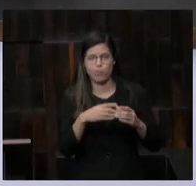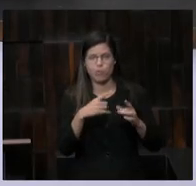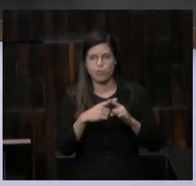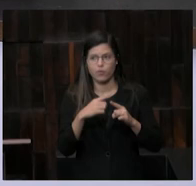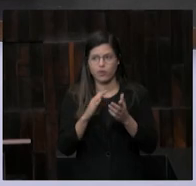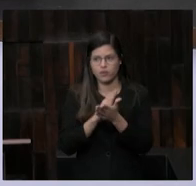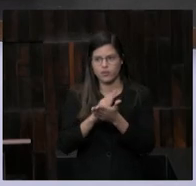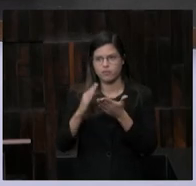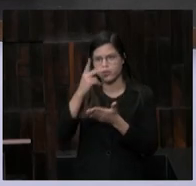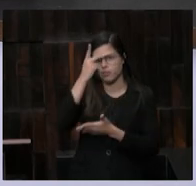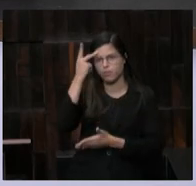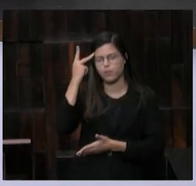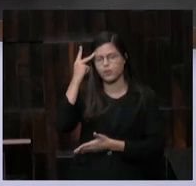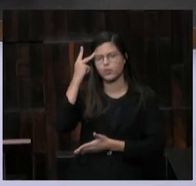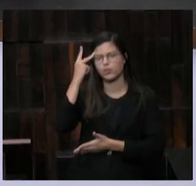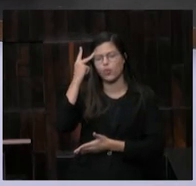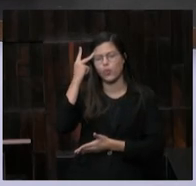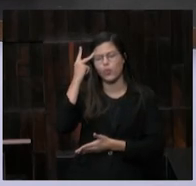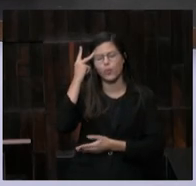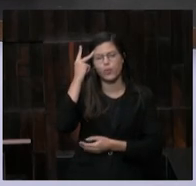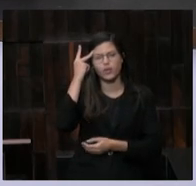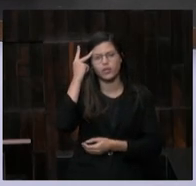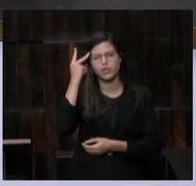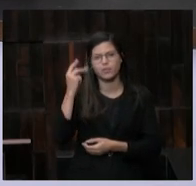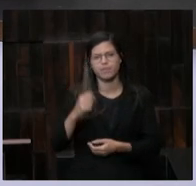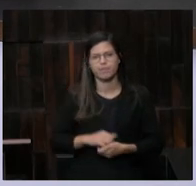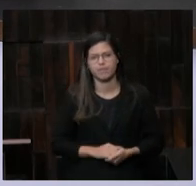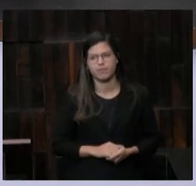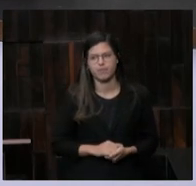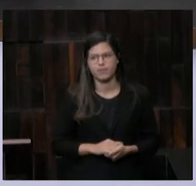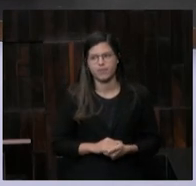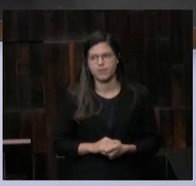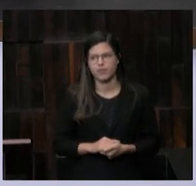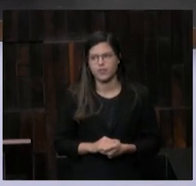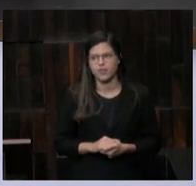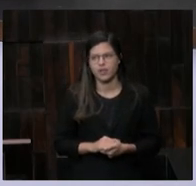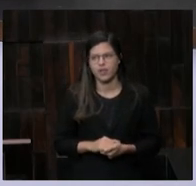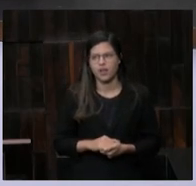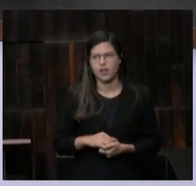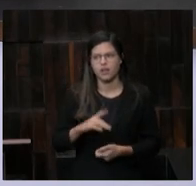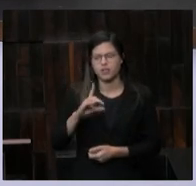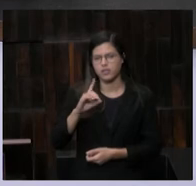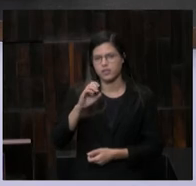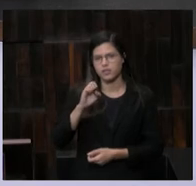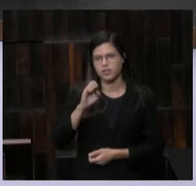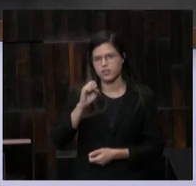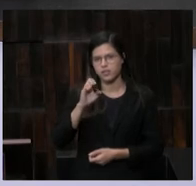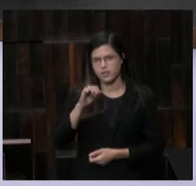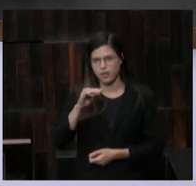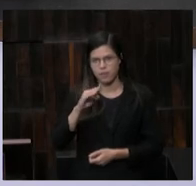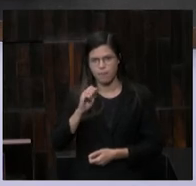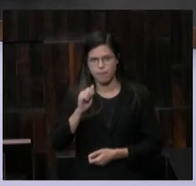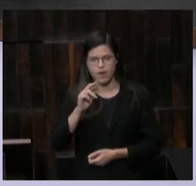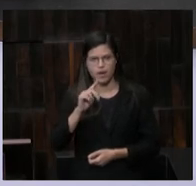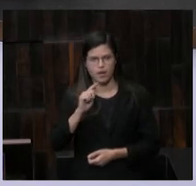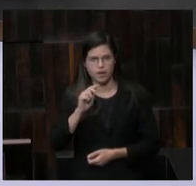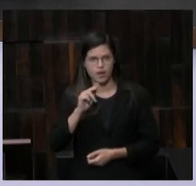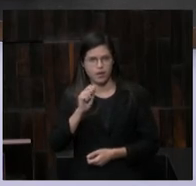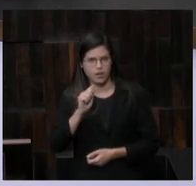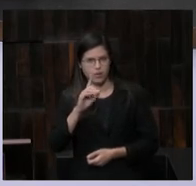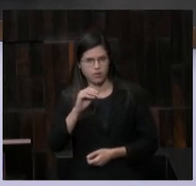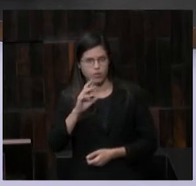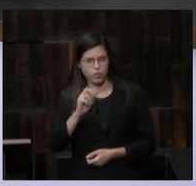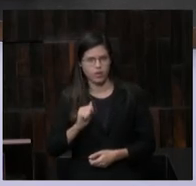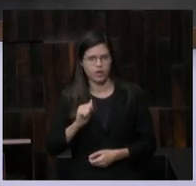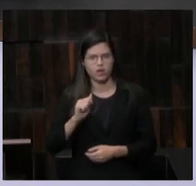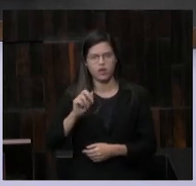pessoas passam, como diz a nossa querida desembargadora Regina Passos, passam como